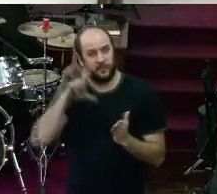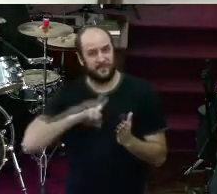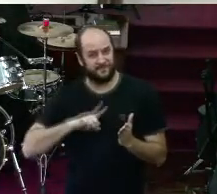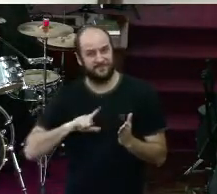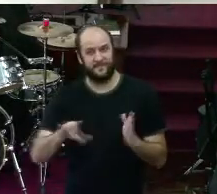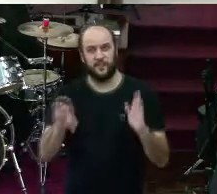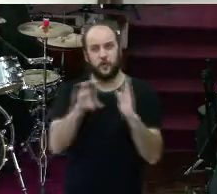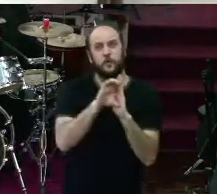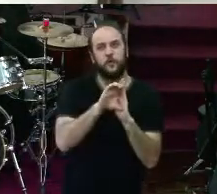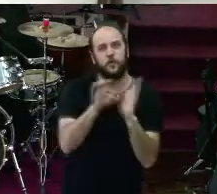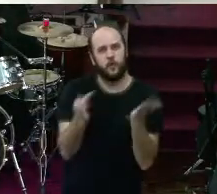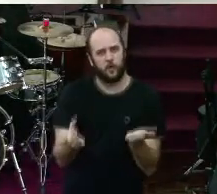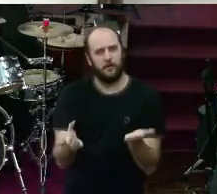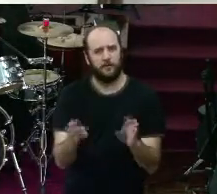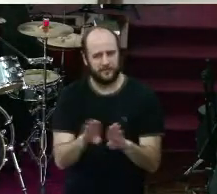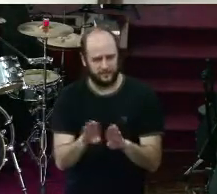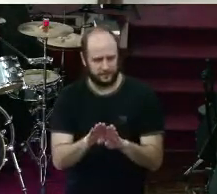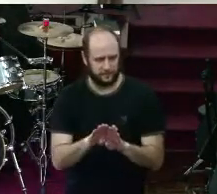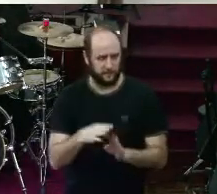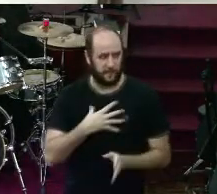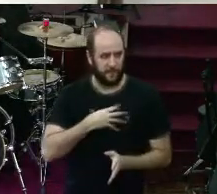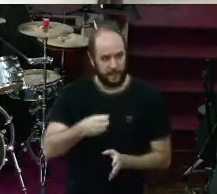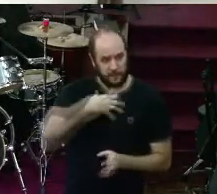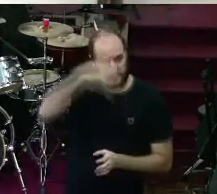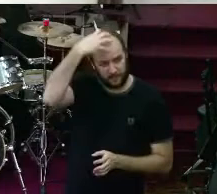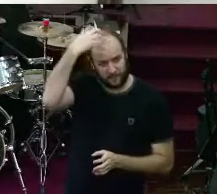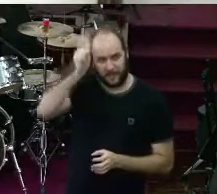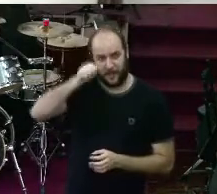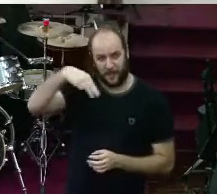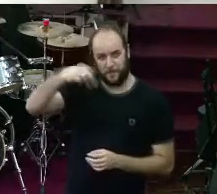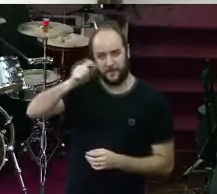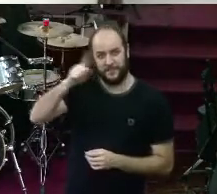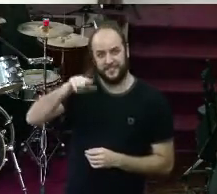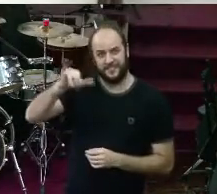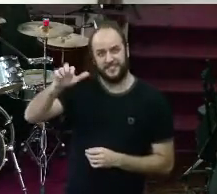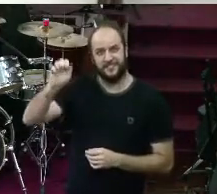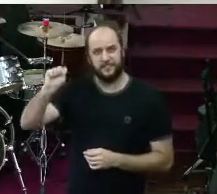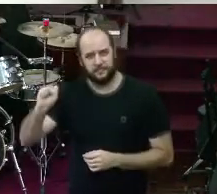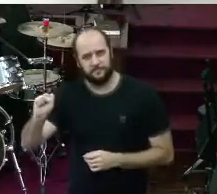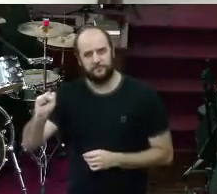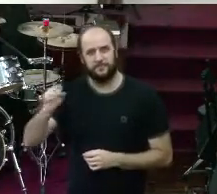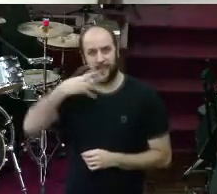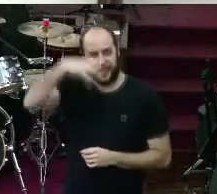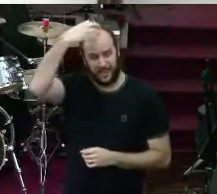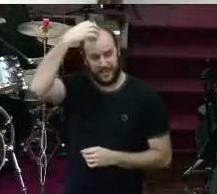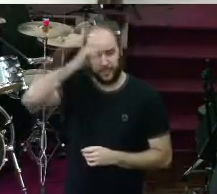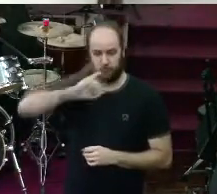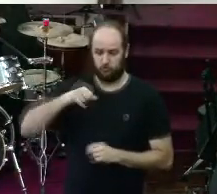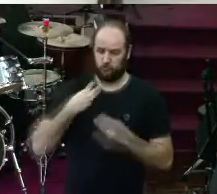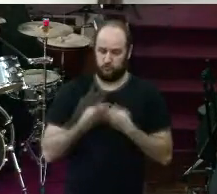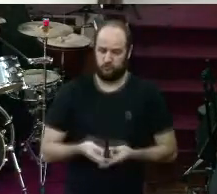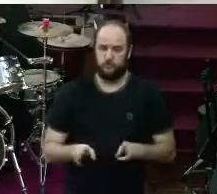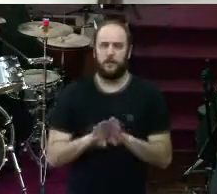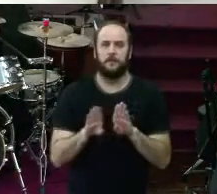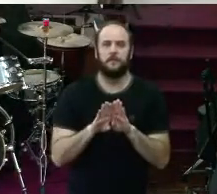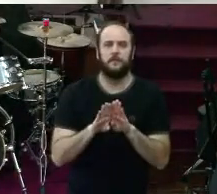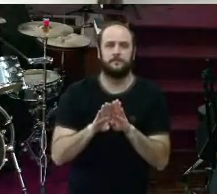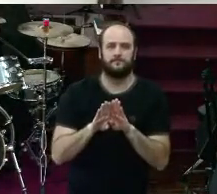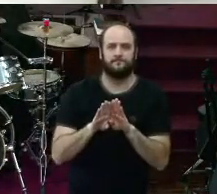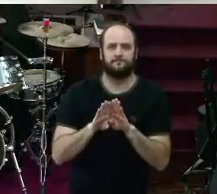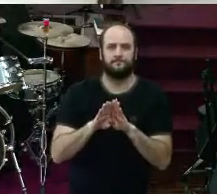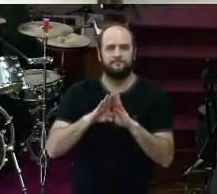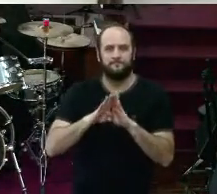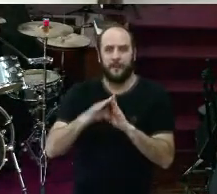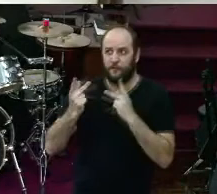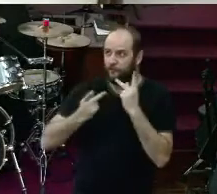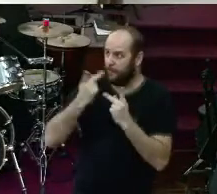26. Filho do rei Amazias, um dos reis de Judá. Amazias, segundo a palavra de Deus, diz que começou fazendo o que